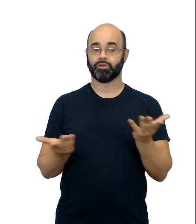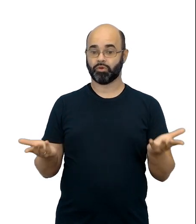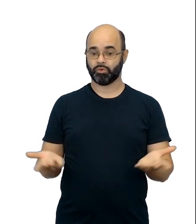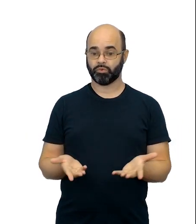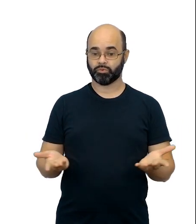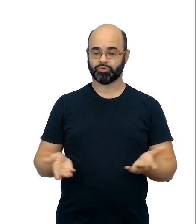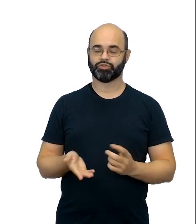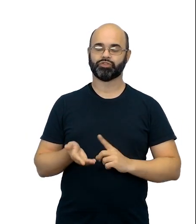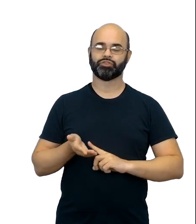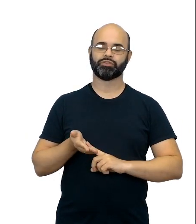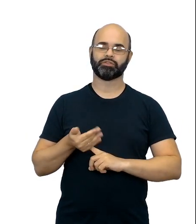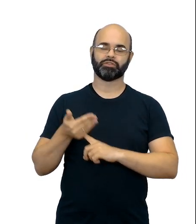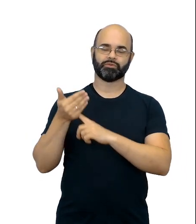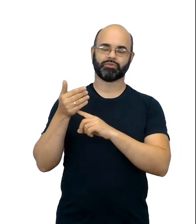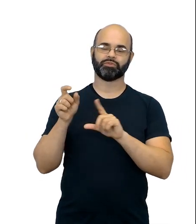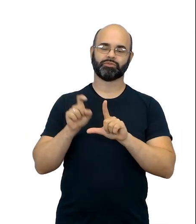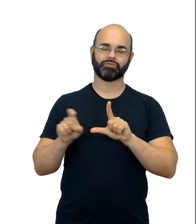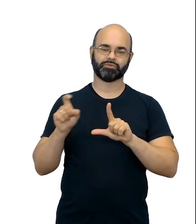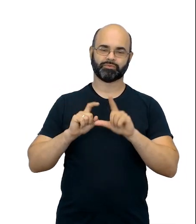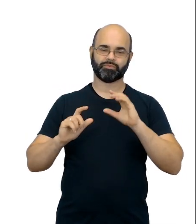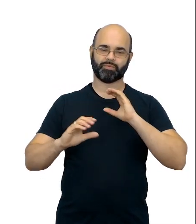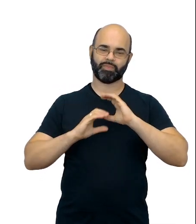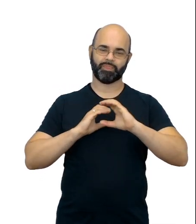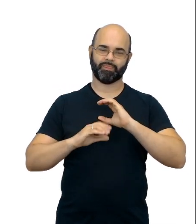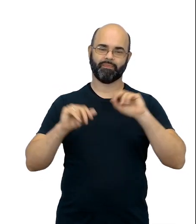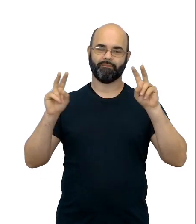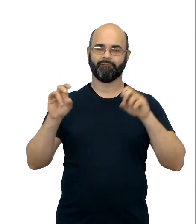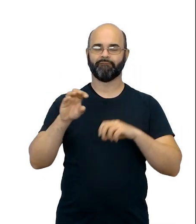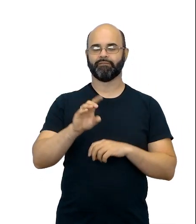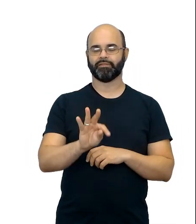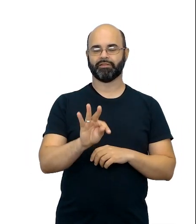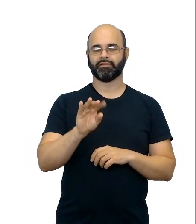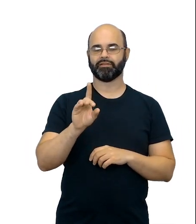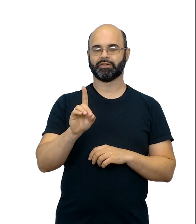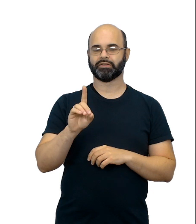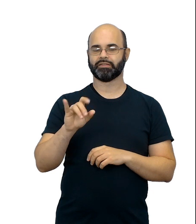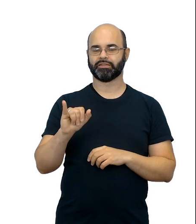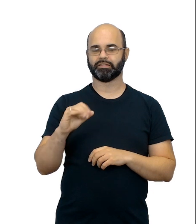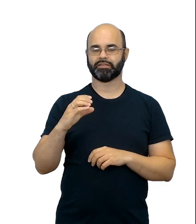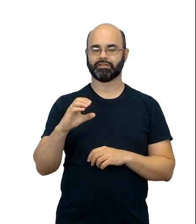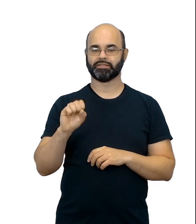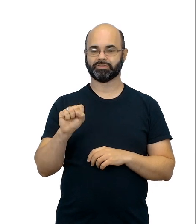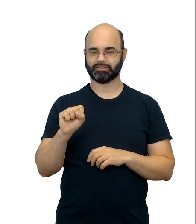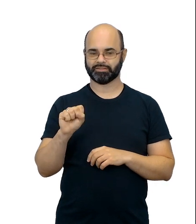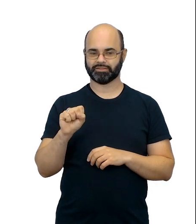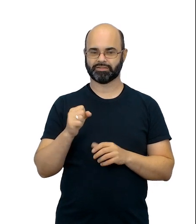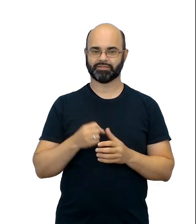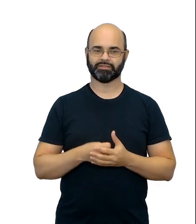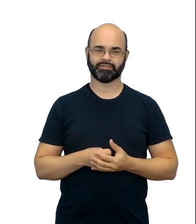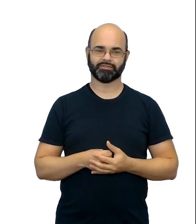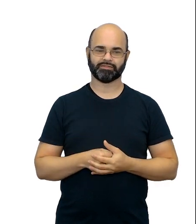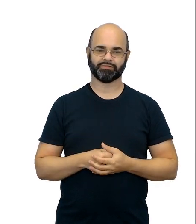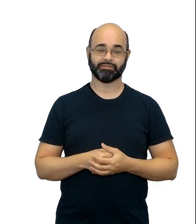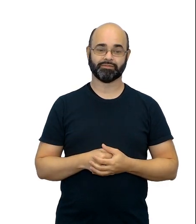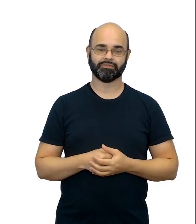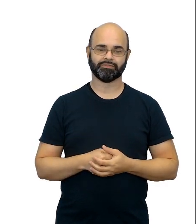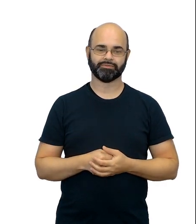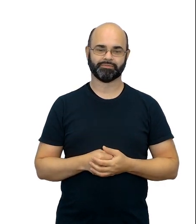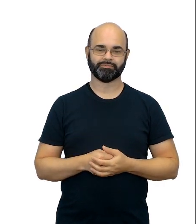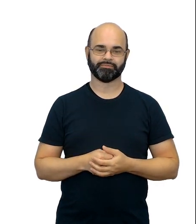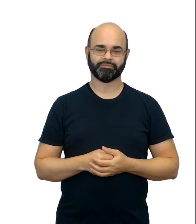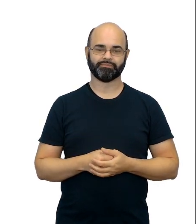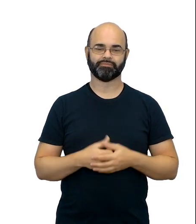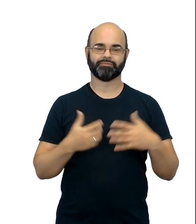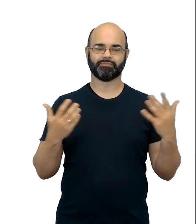digitais da informação e comunicação, as famosas TIDICs, os letramentos múltiplos ou multiletramentos